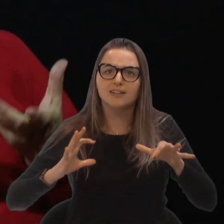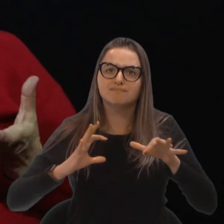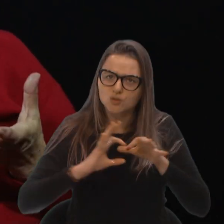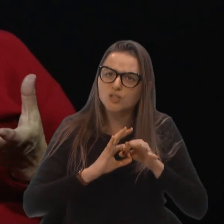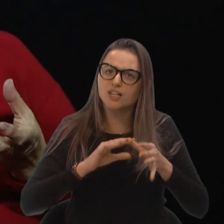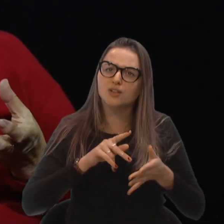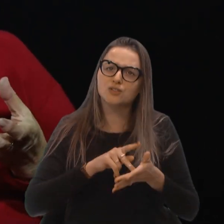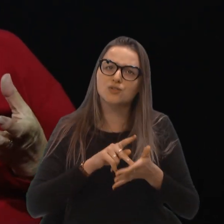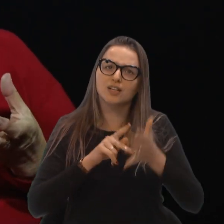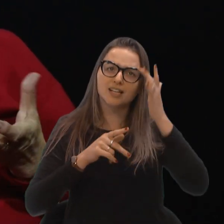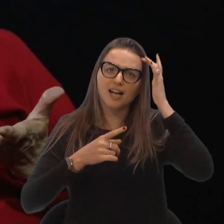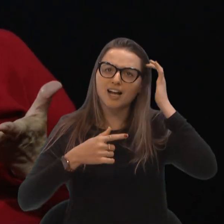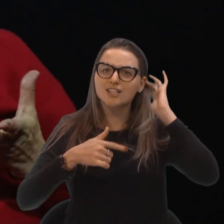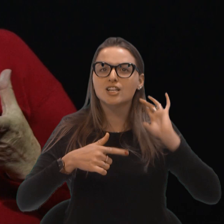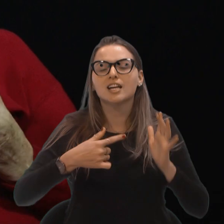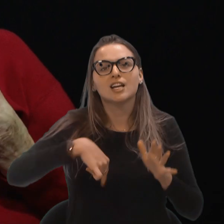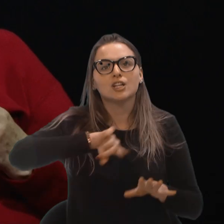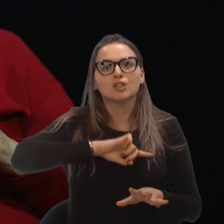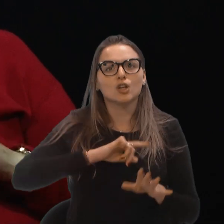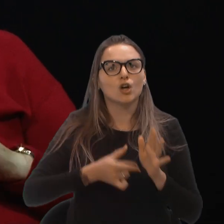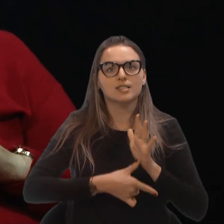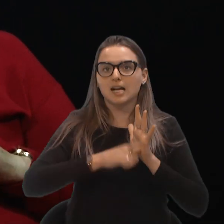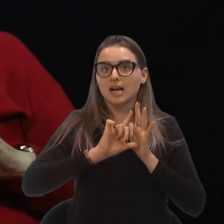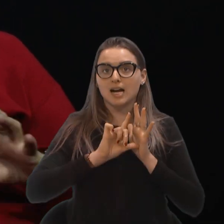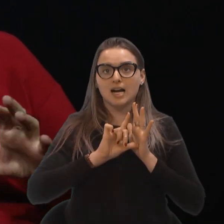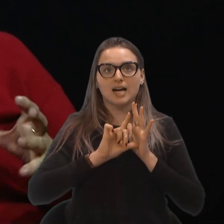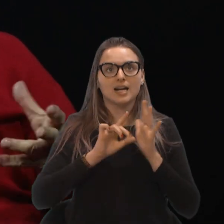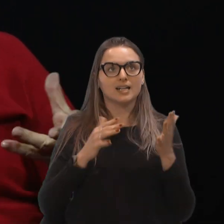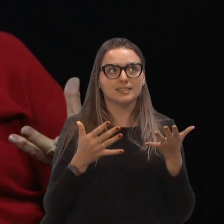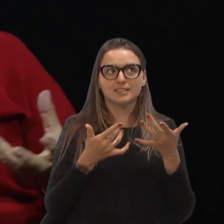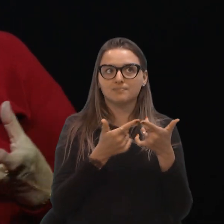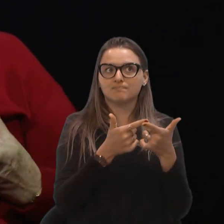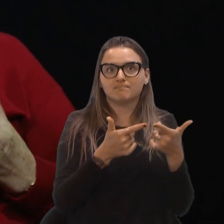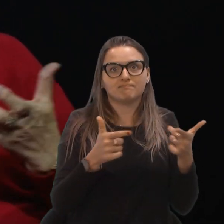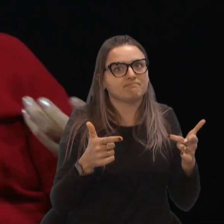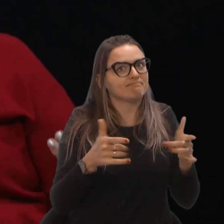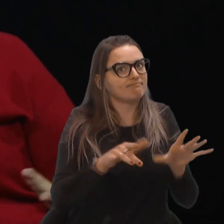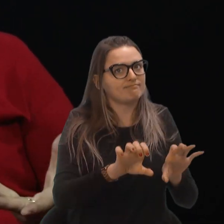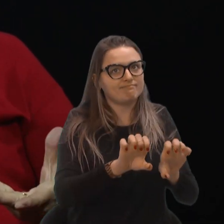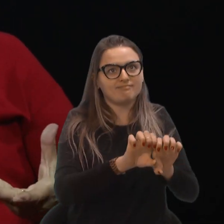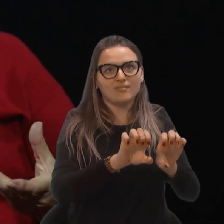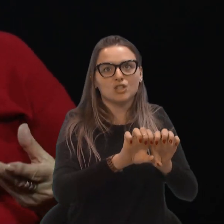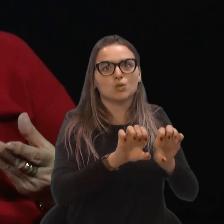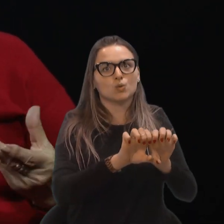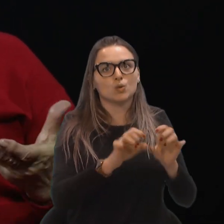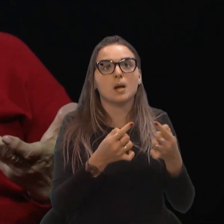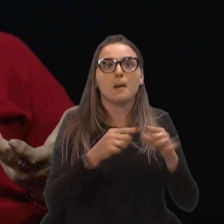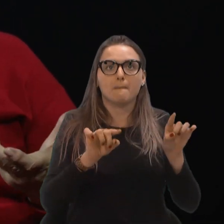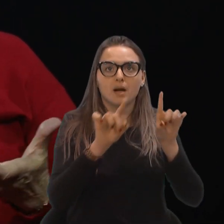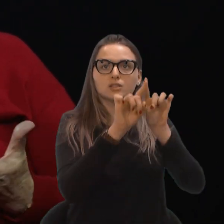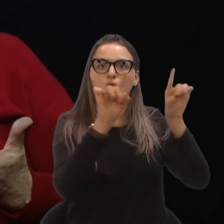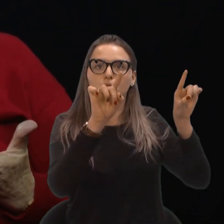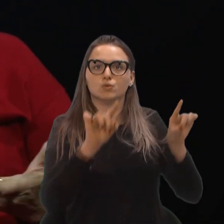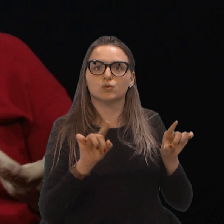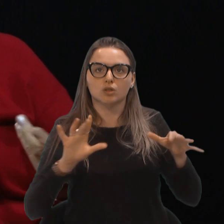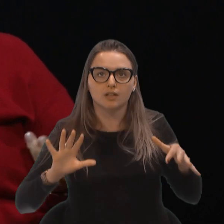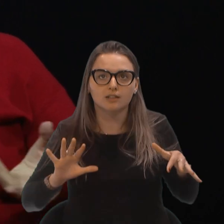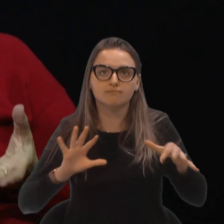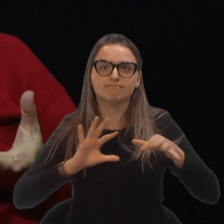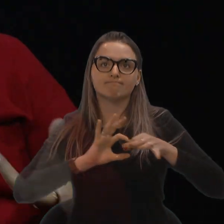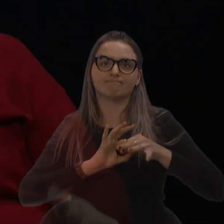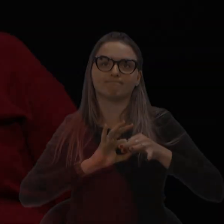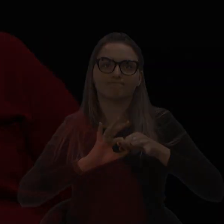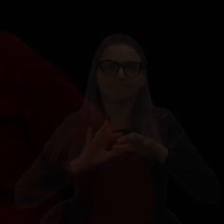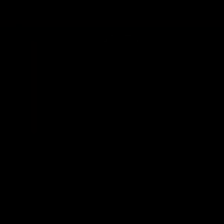uma união, sabe? Então a gente estava sem a estrutura, mas os funcionários